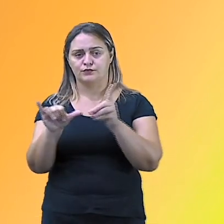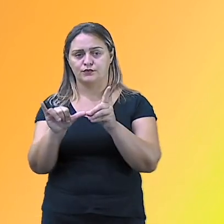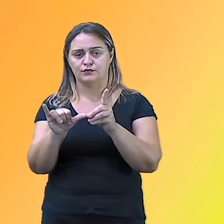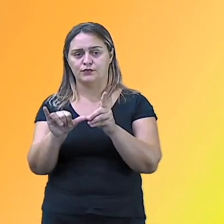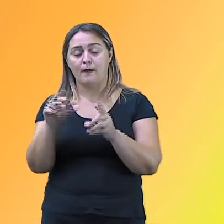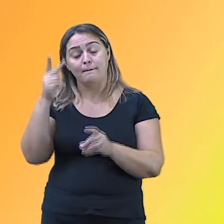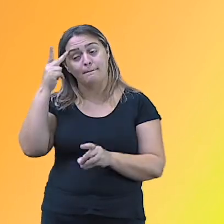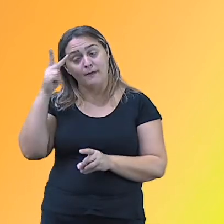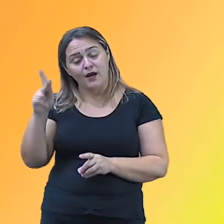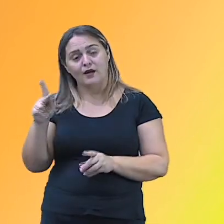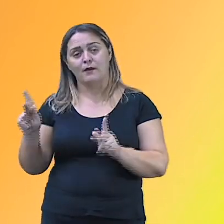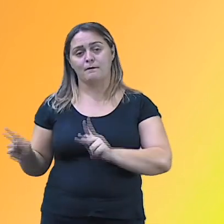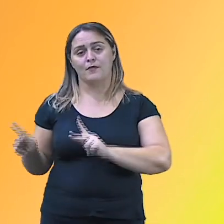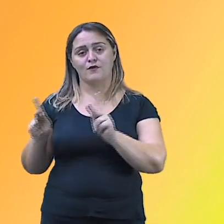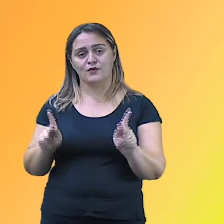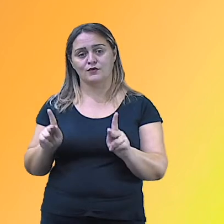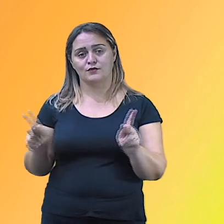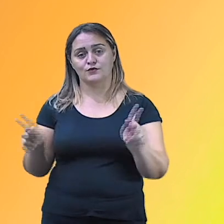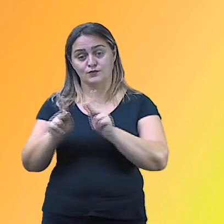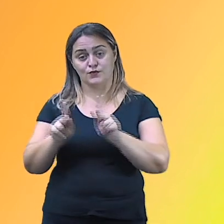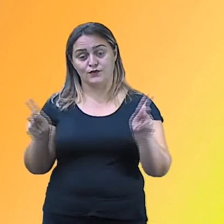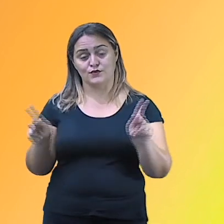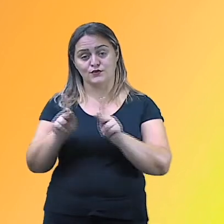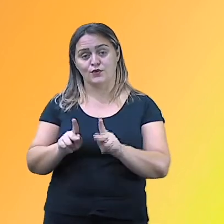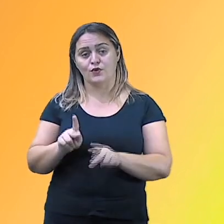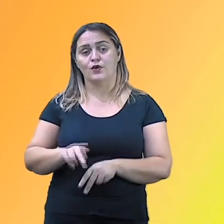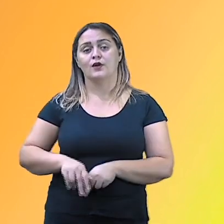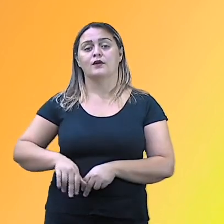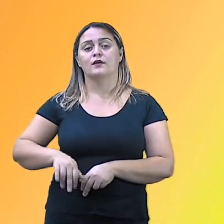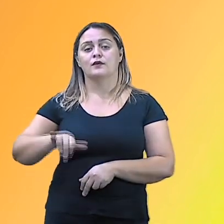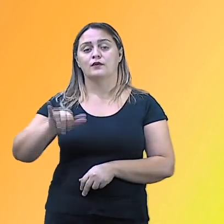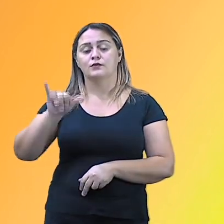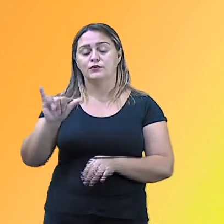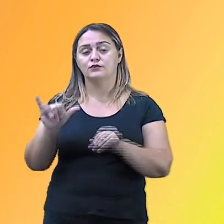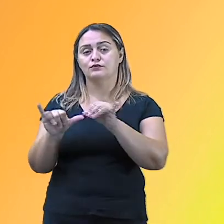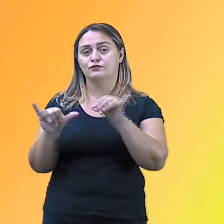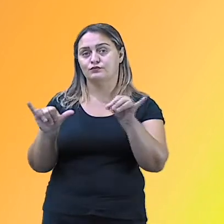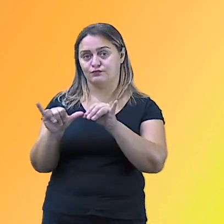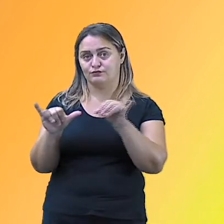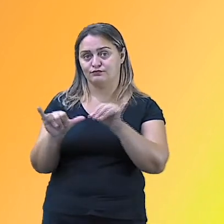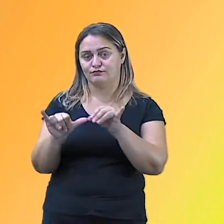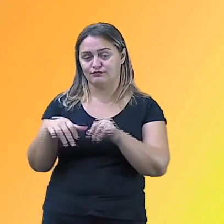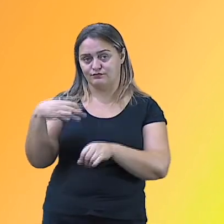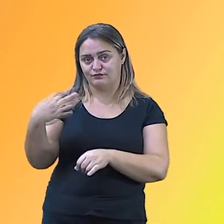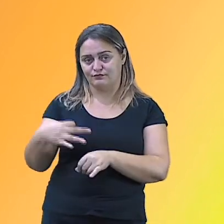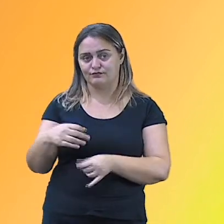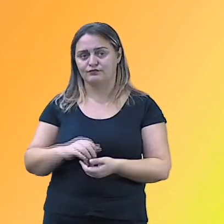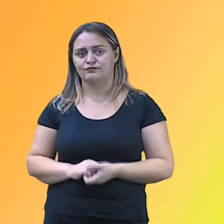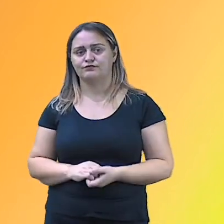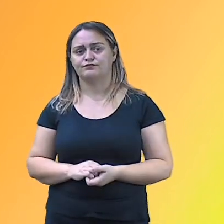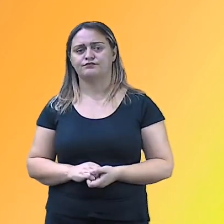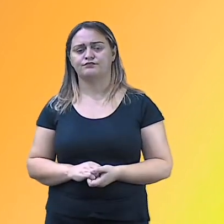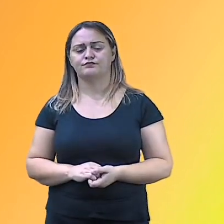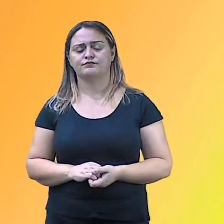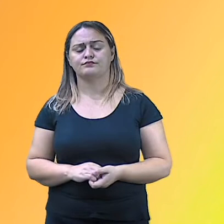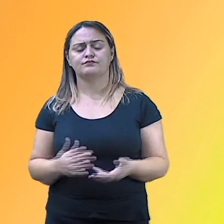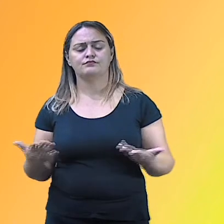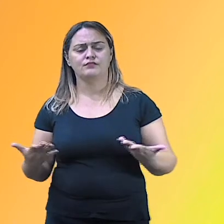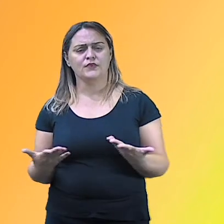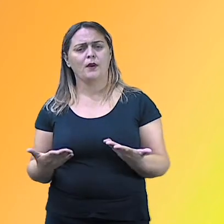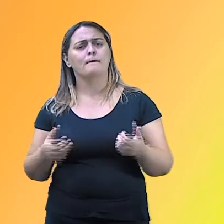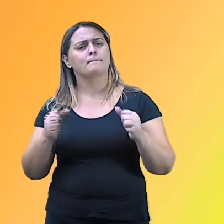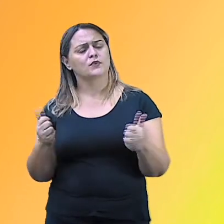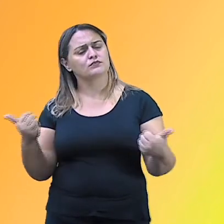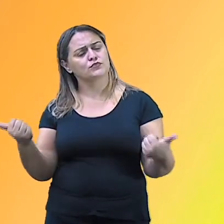Perceberam como que esse as aí representou flores? Isso. Agora, eu posso também